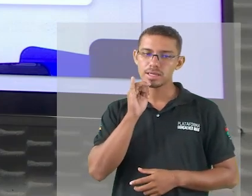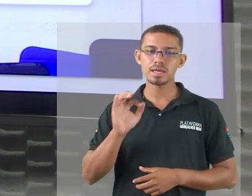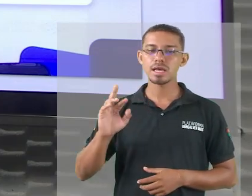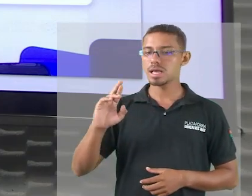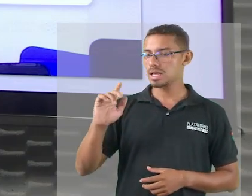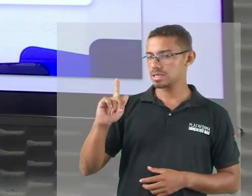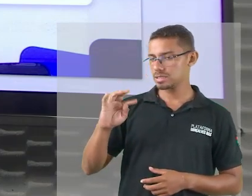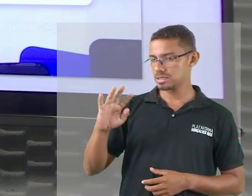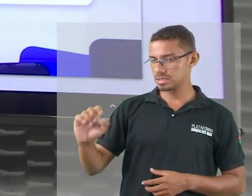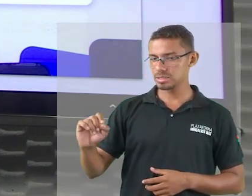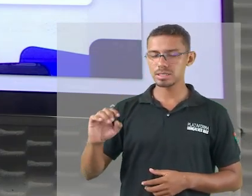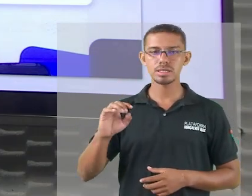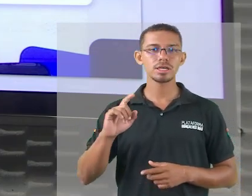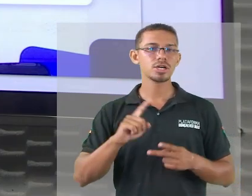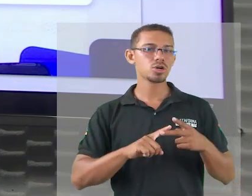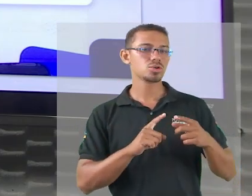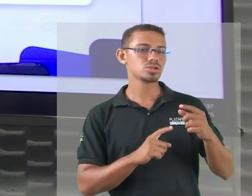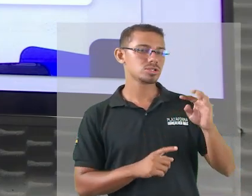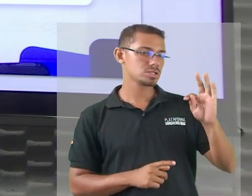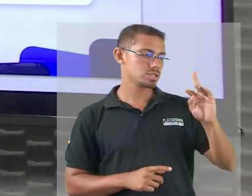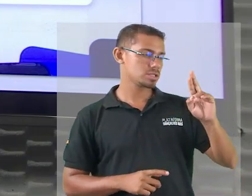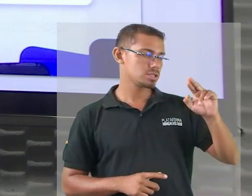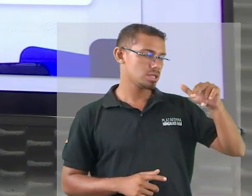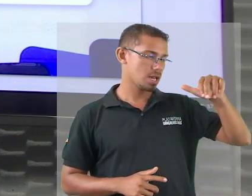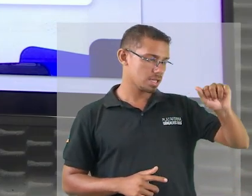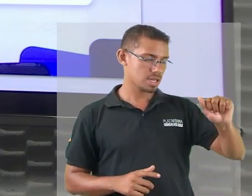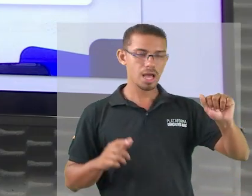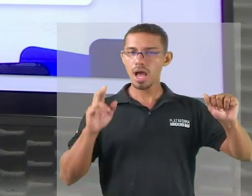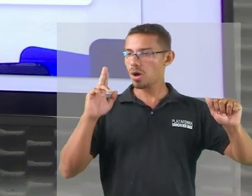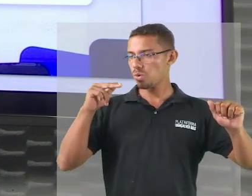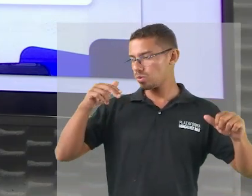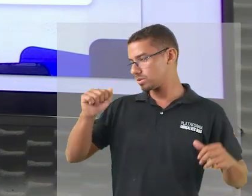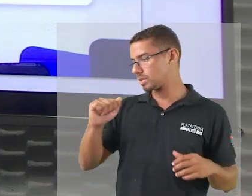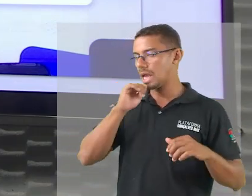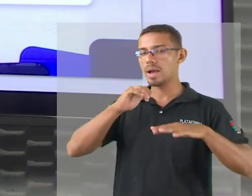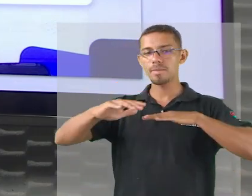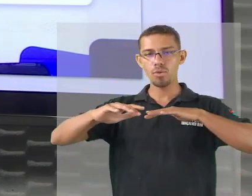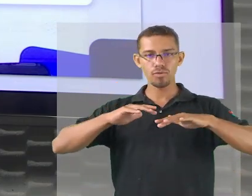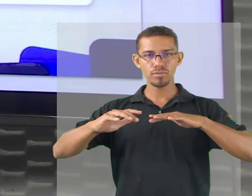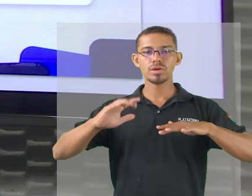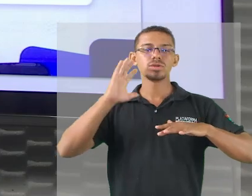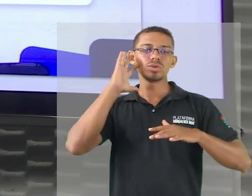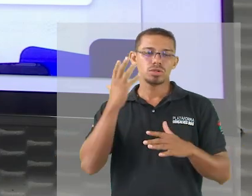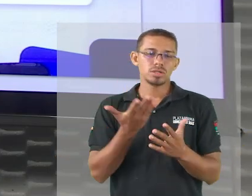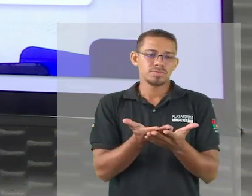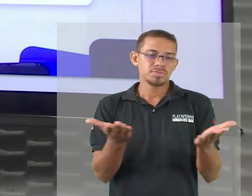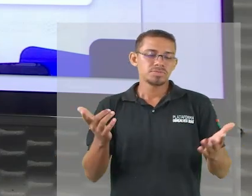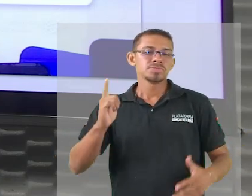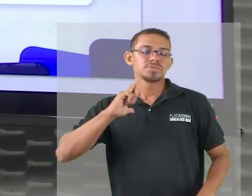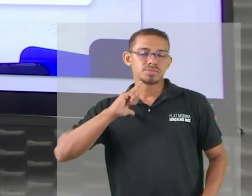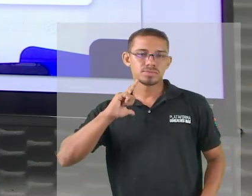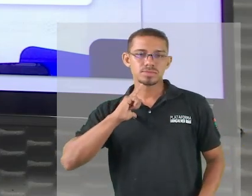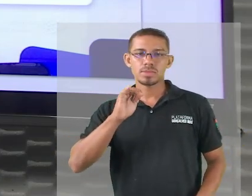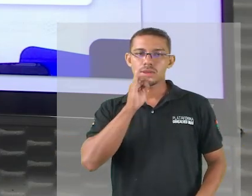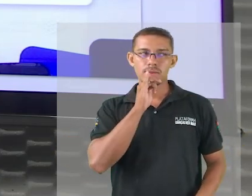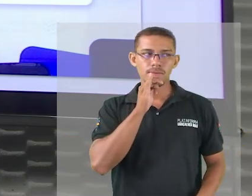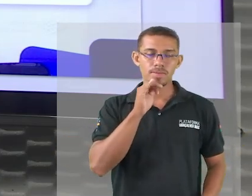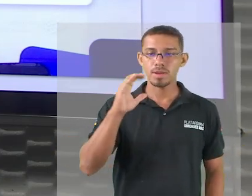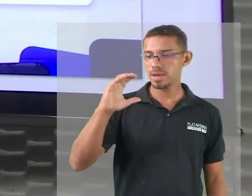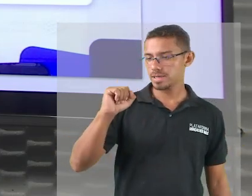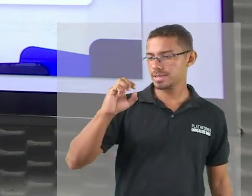regência trina, a regência una, ou seja, os movimentos que, ora, você tem a aproximação das